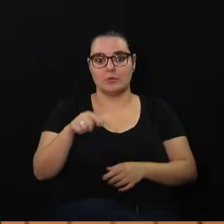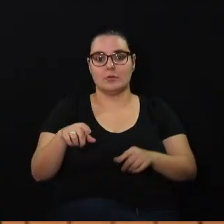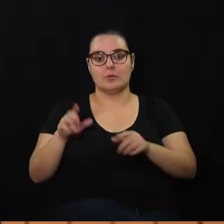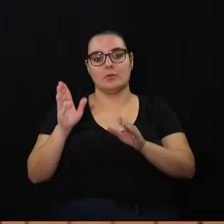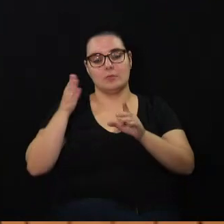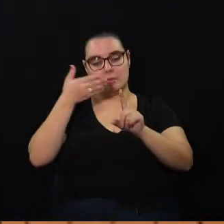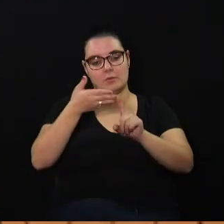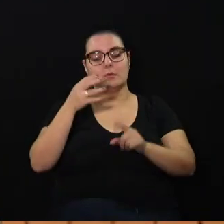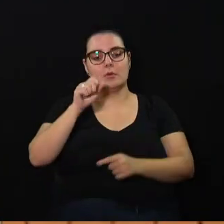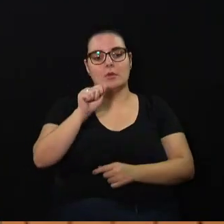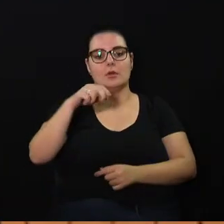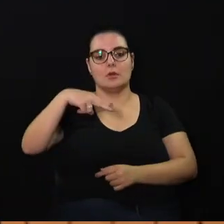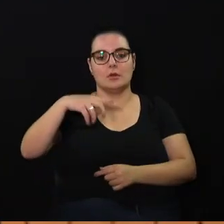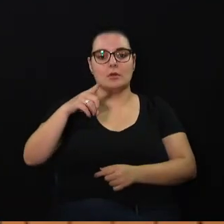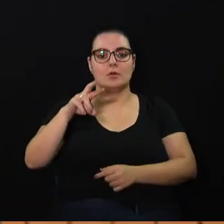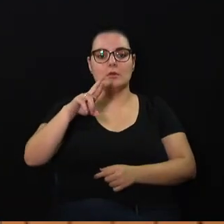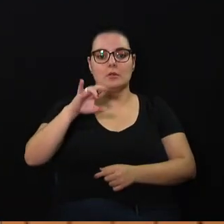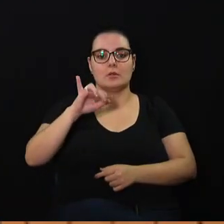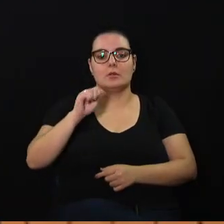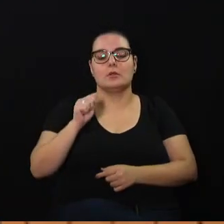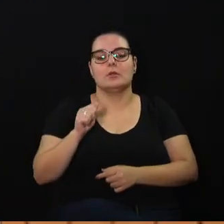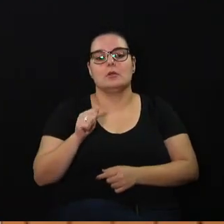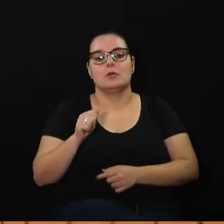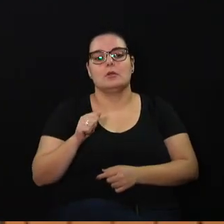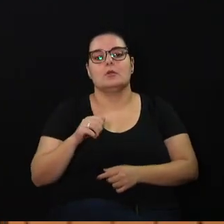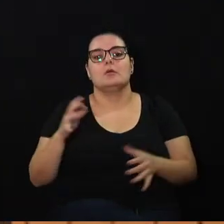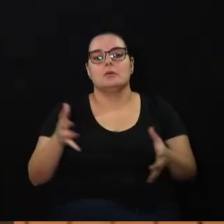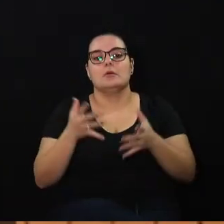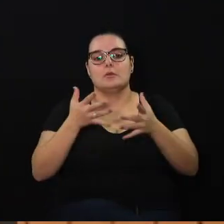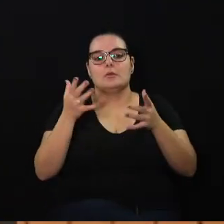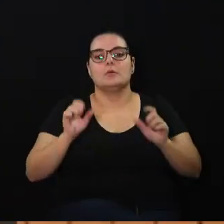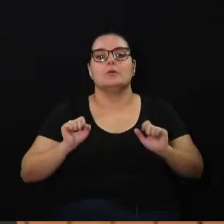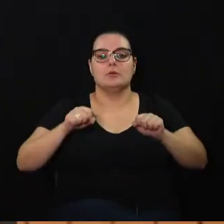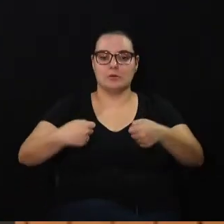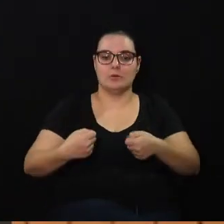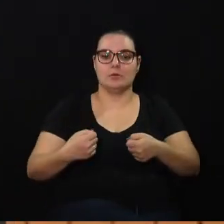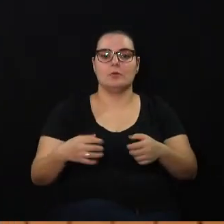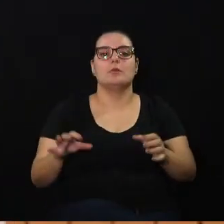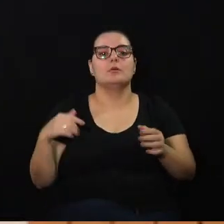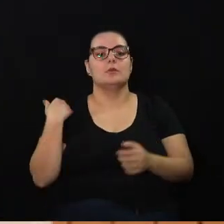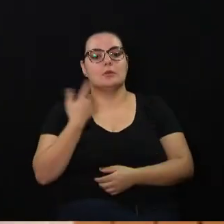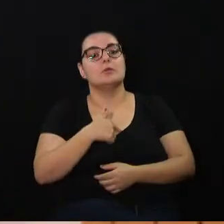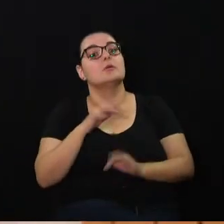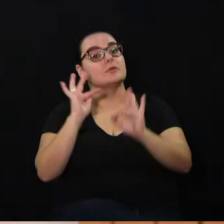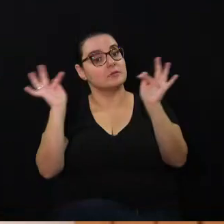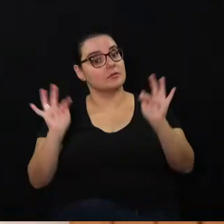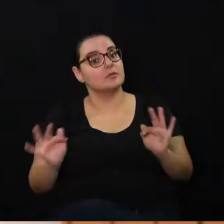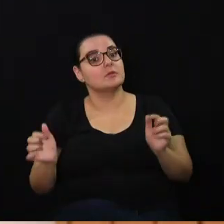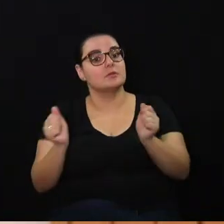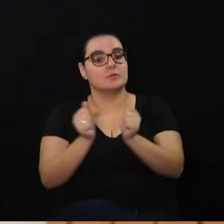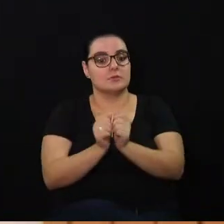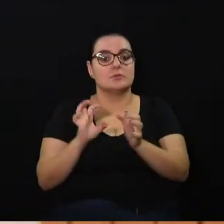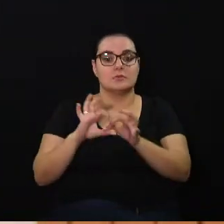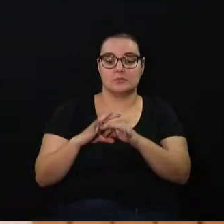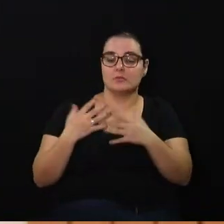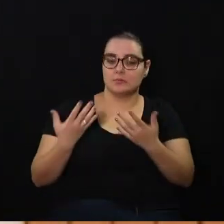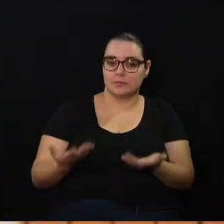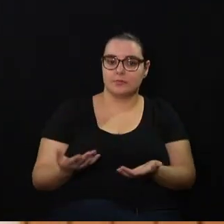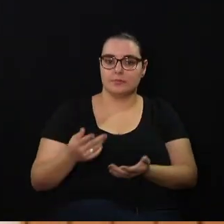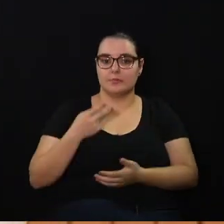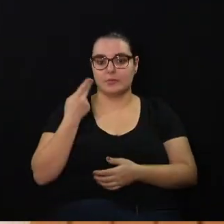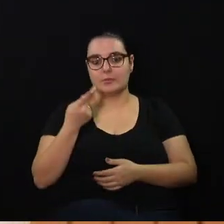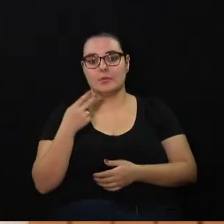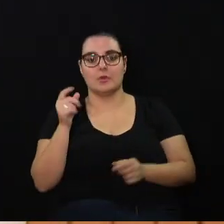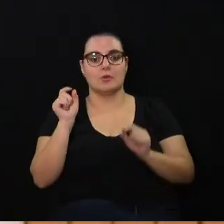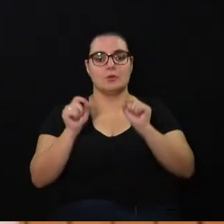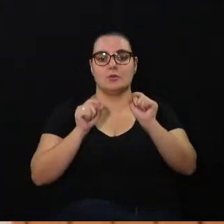acontecesse e estamos muito felizes de estar aqui também bom então a gente vai falar um pouquinho do